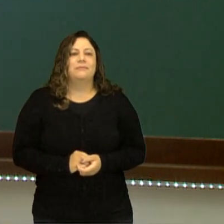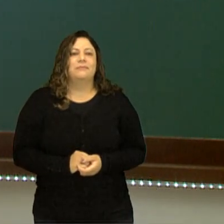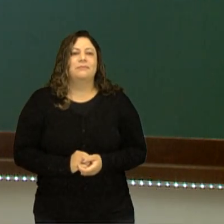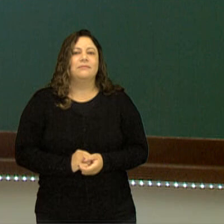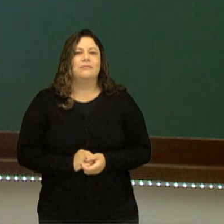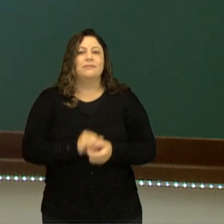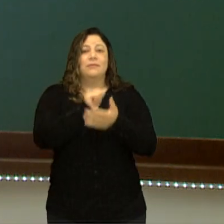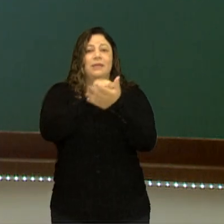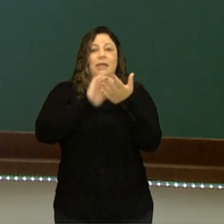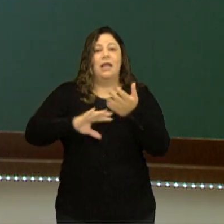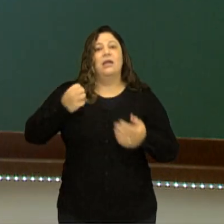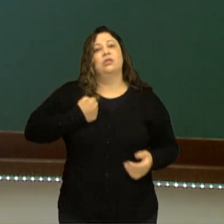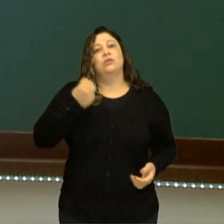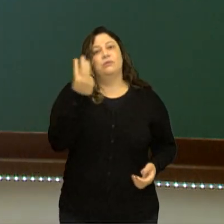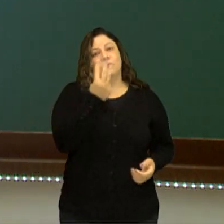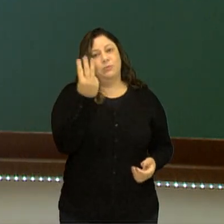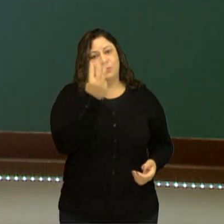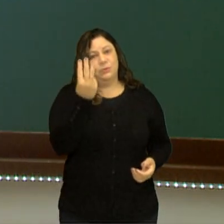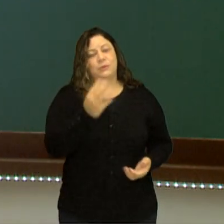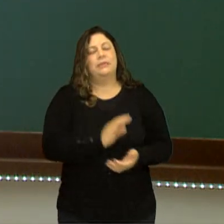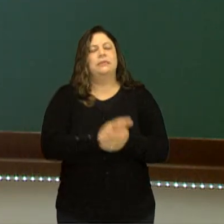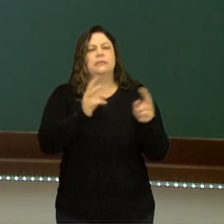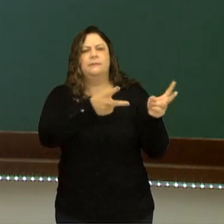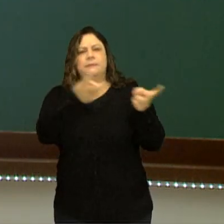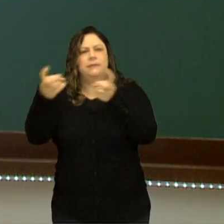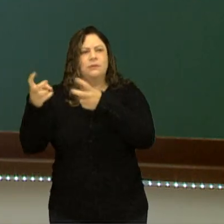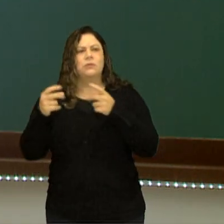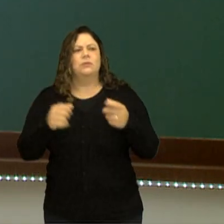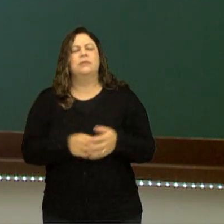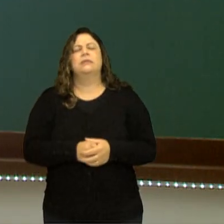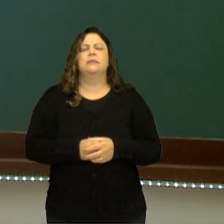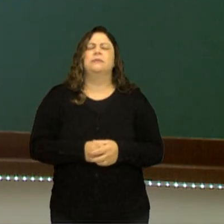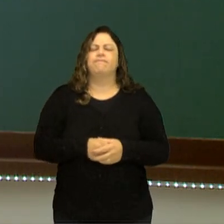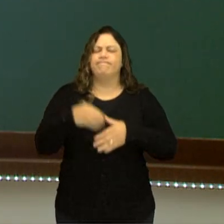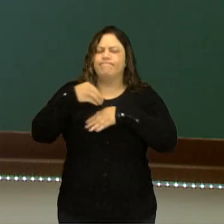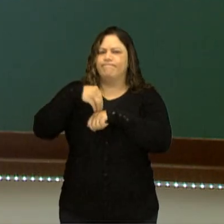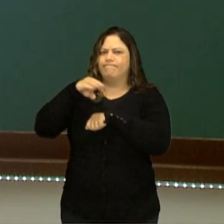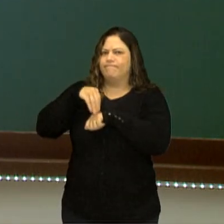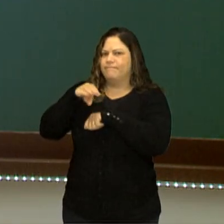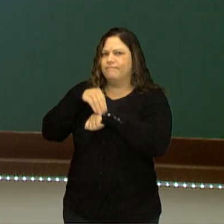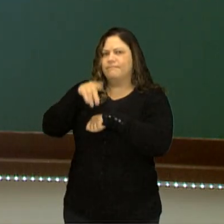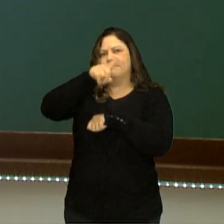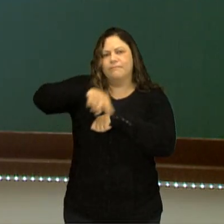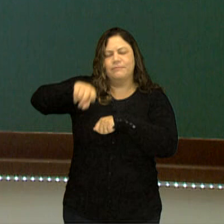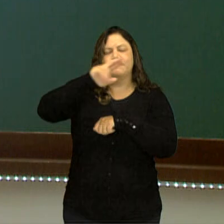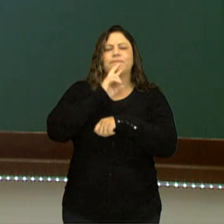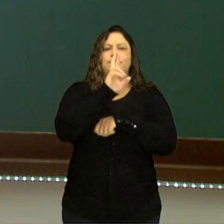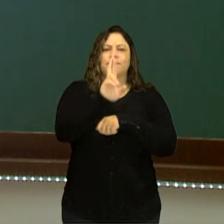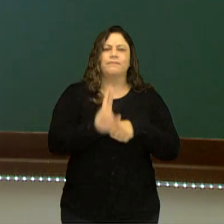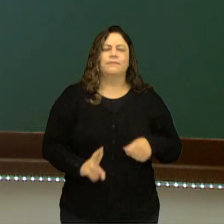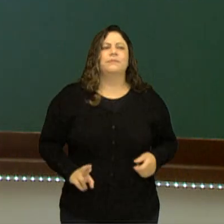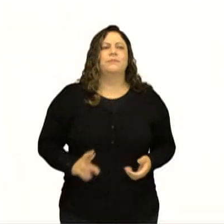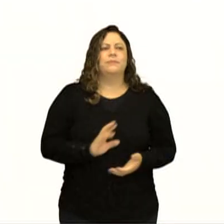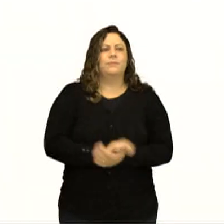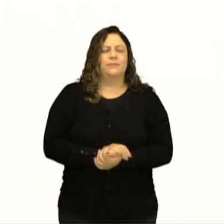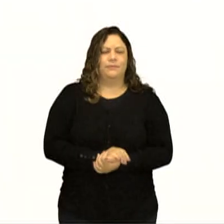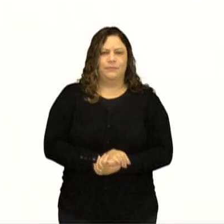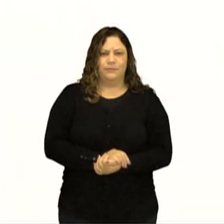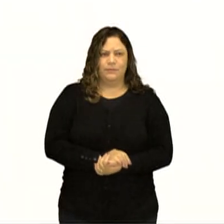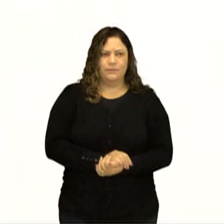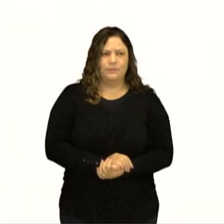Agora nós vamos à atividade 3. Se você prestou atenção, já dei várias dicas para você fazer a resposta, para você